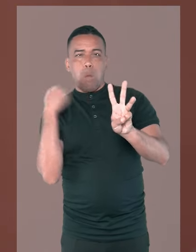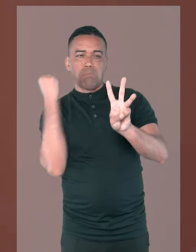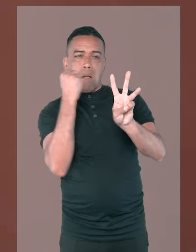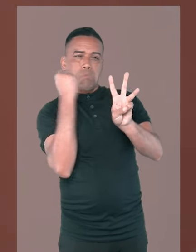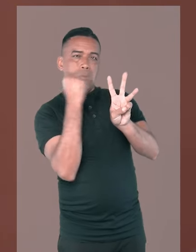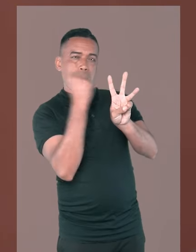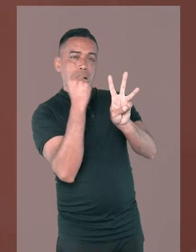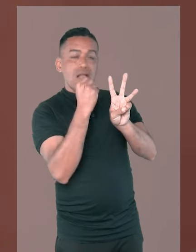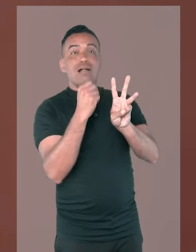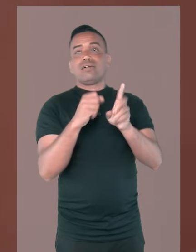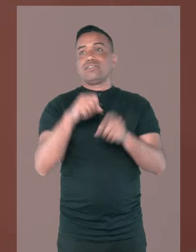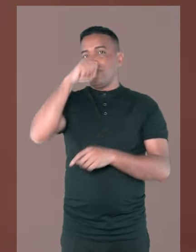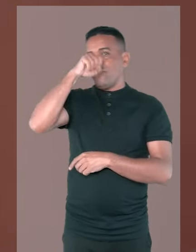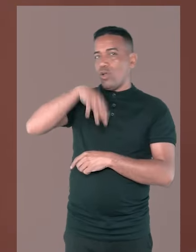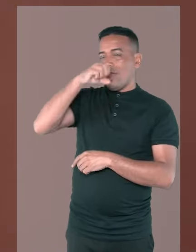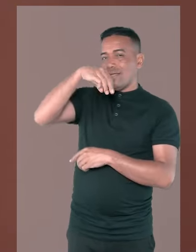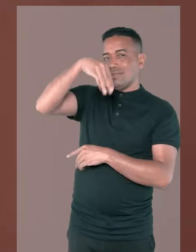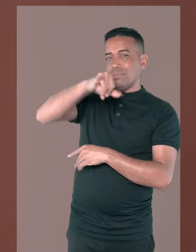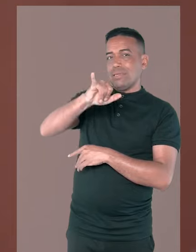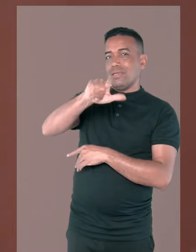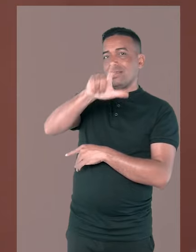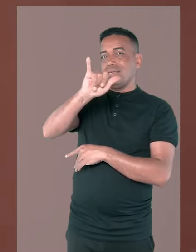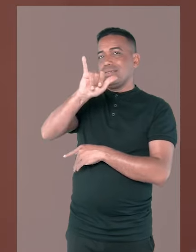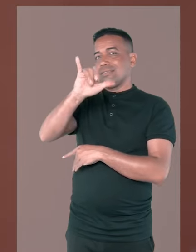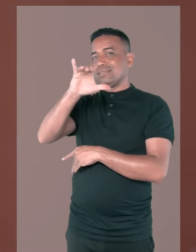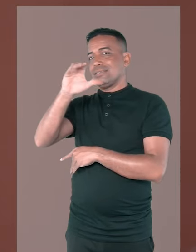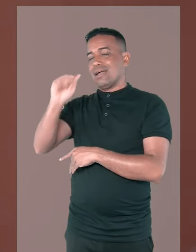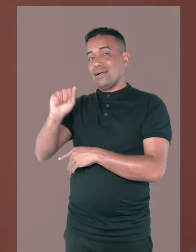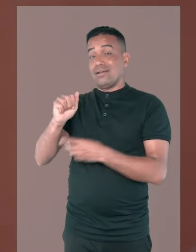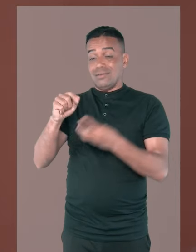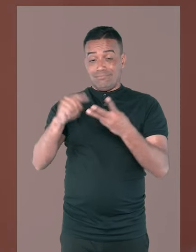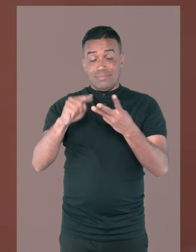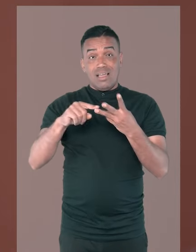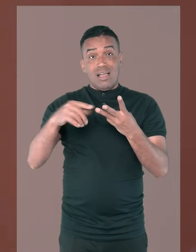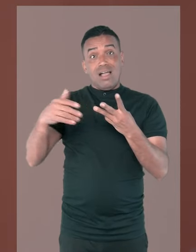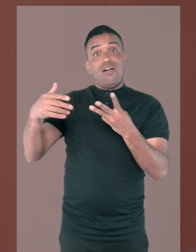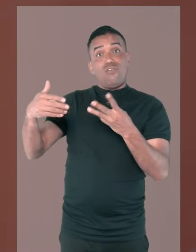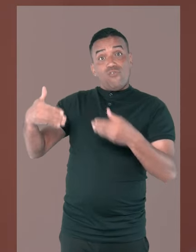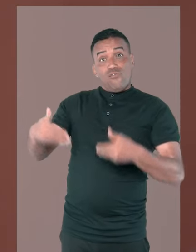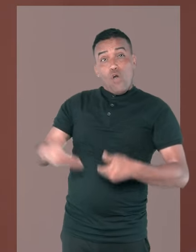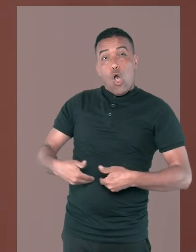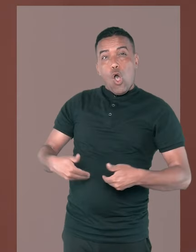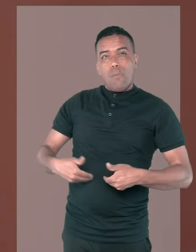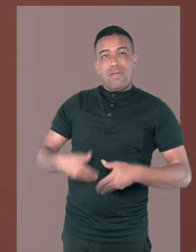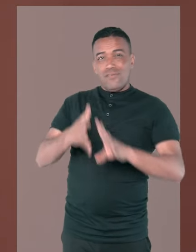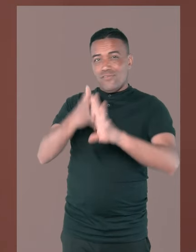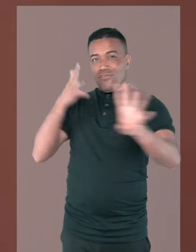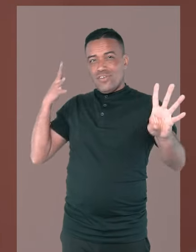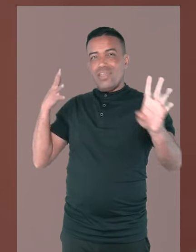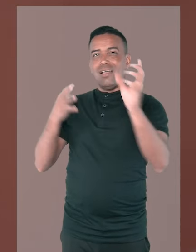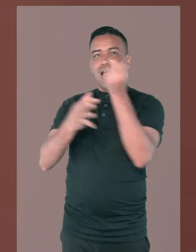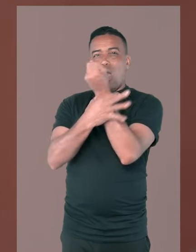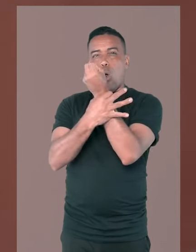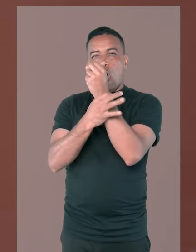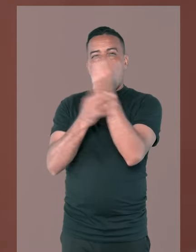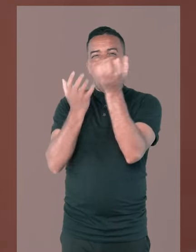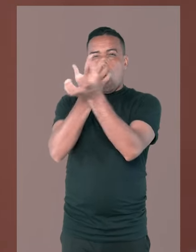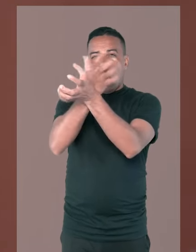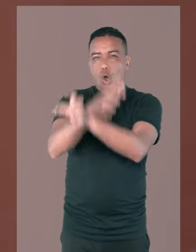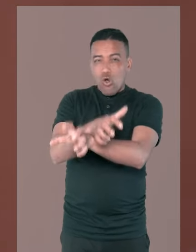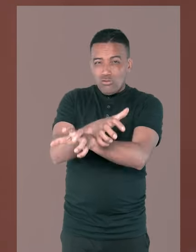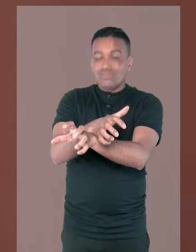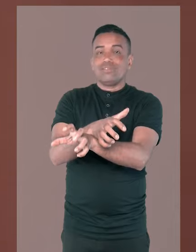a violência das milícias, a fome e a busca por a fila dos ossos, né? São uma série de